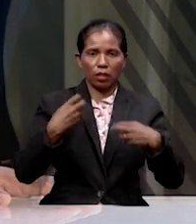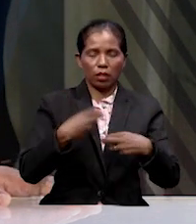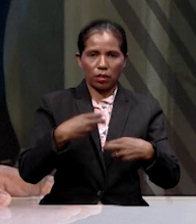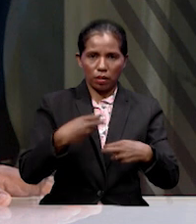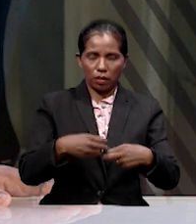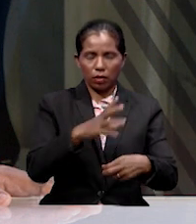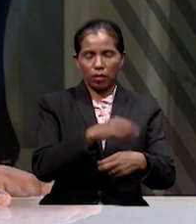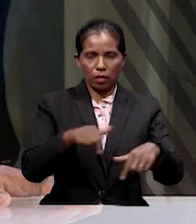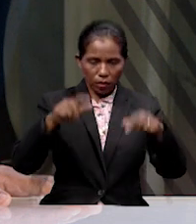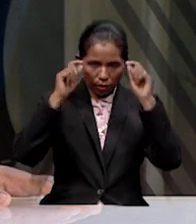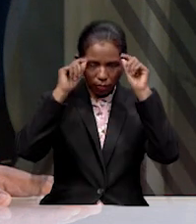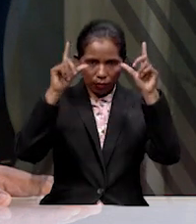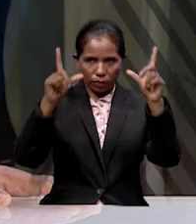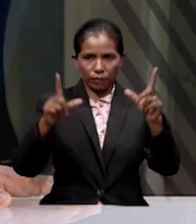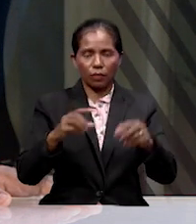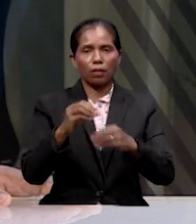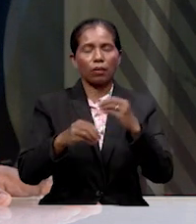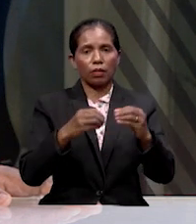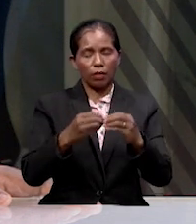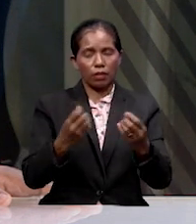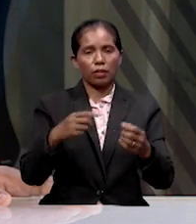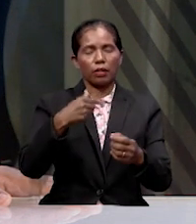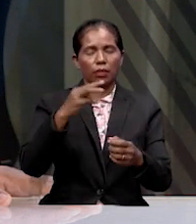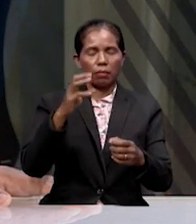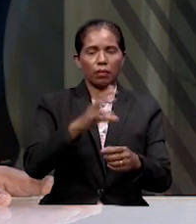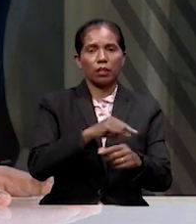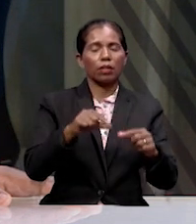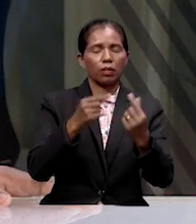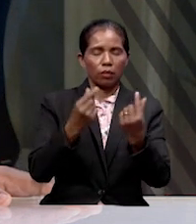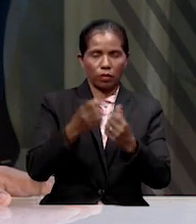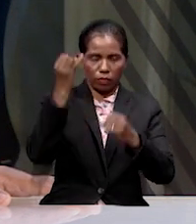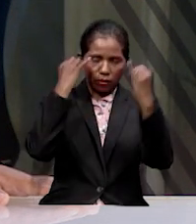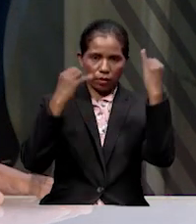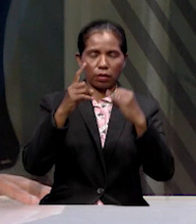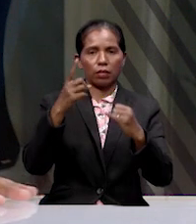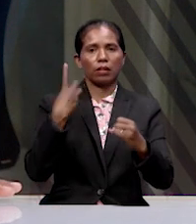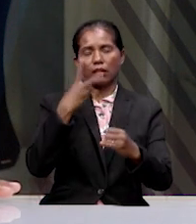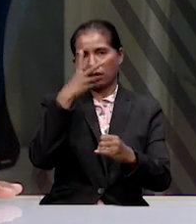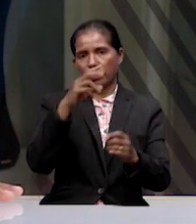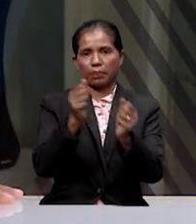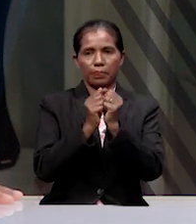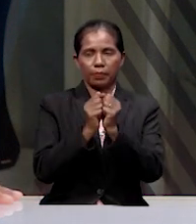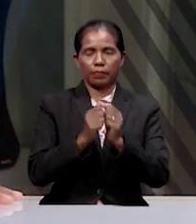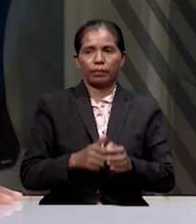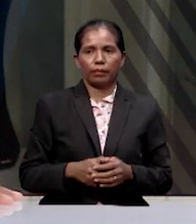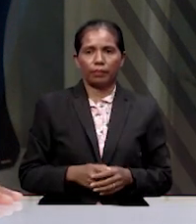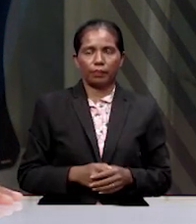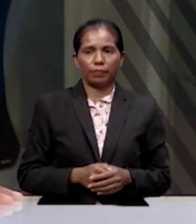e Timor-Leste. Relaciona o assunto ne zia mempa para una pacote informação nida tu irmai e te acompanha moto.